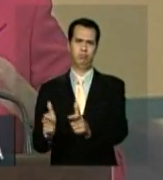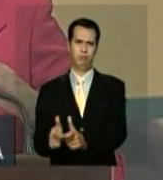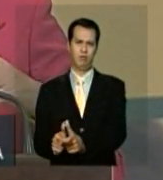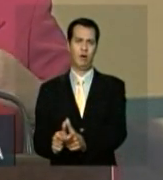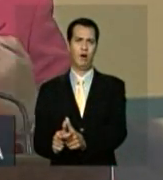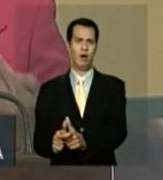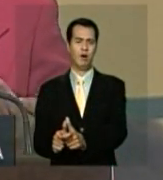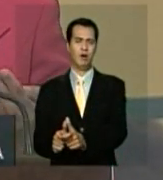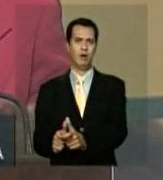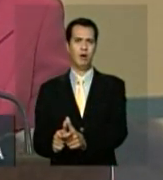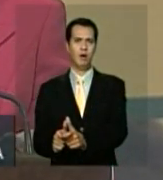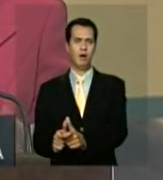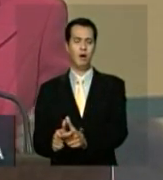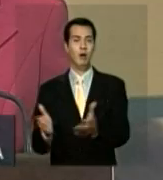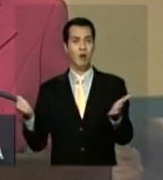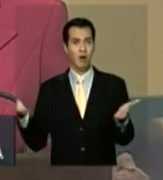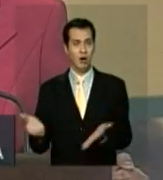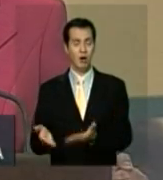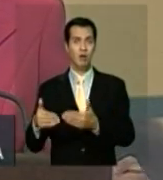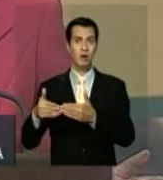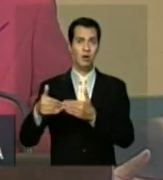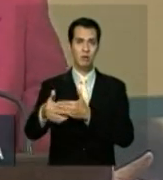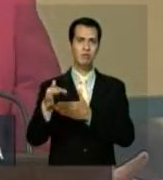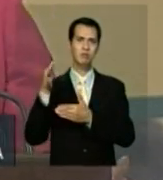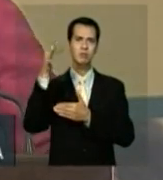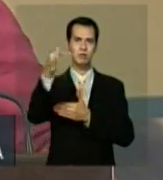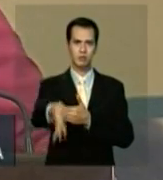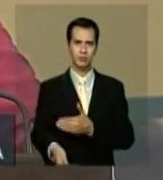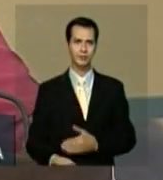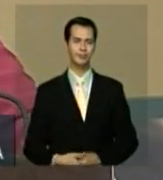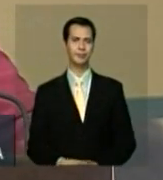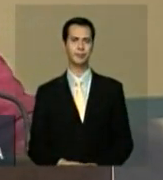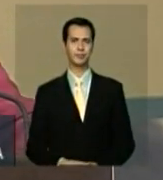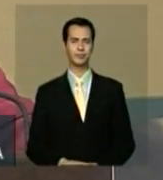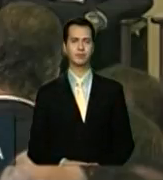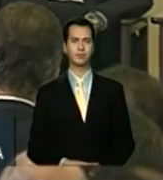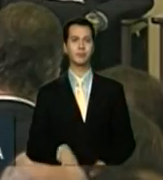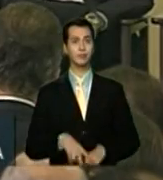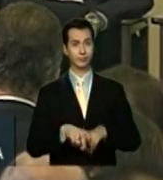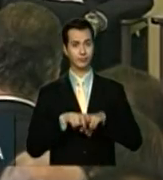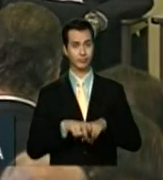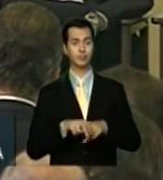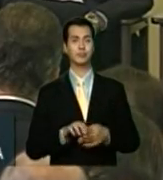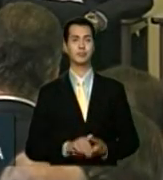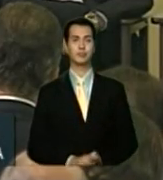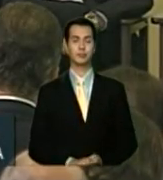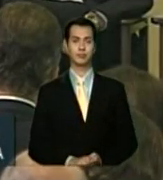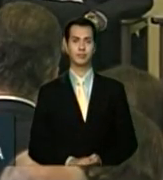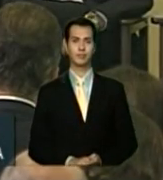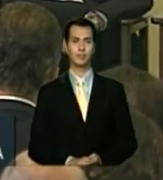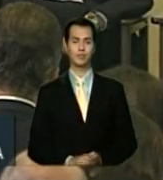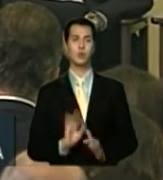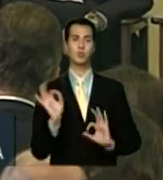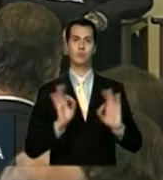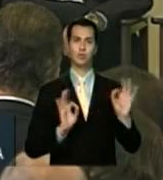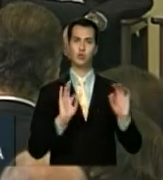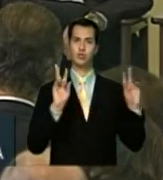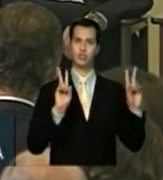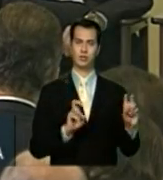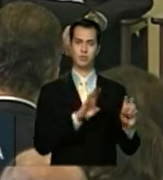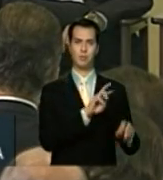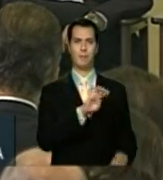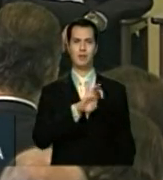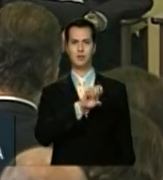para além desse momento presente por isso o Brasil sem miséria e essa ação que é o